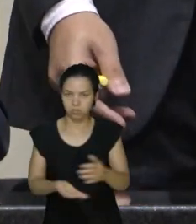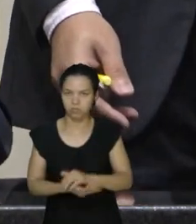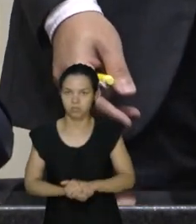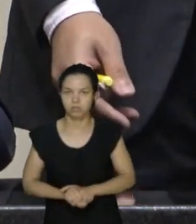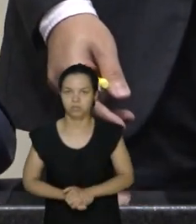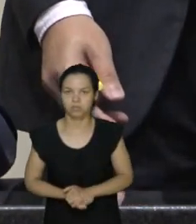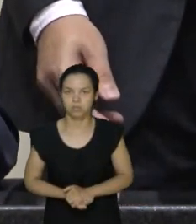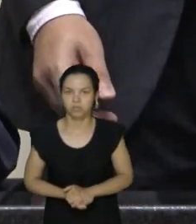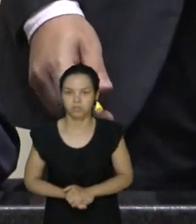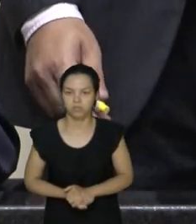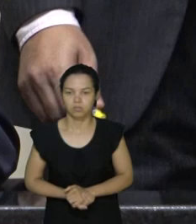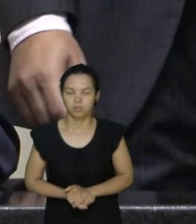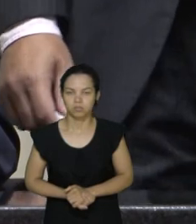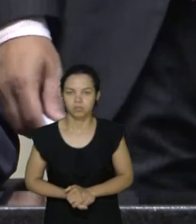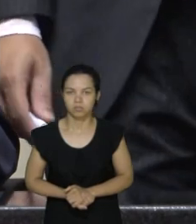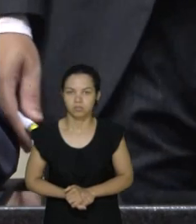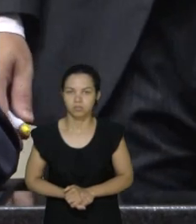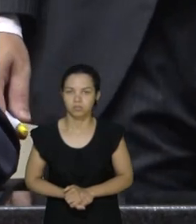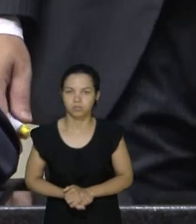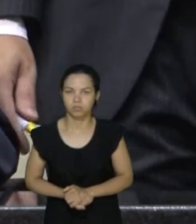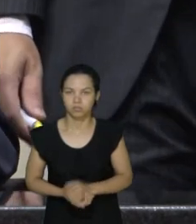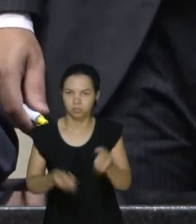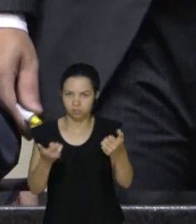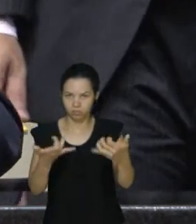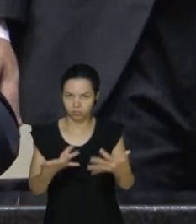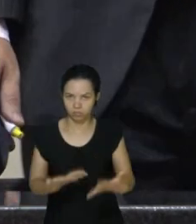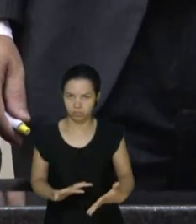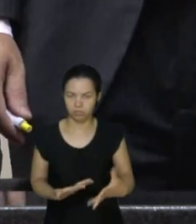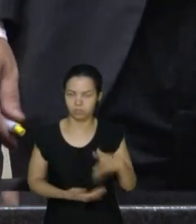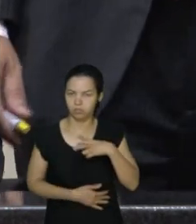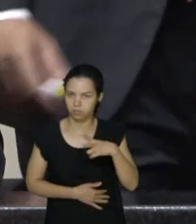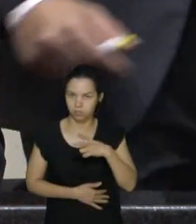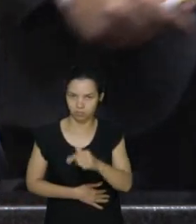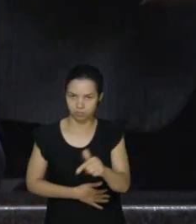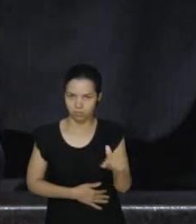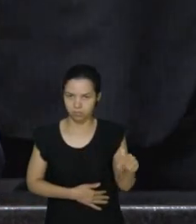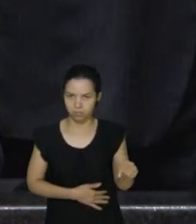momento, suprimindo o horário das explicações pessoais.